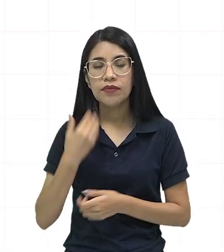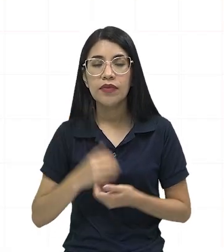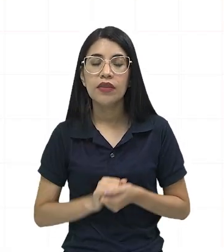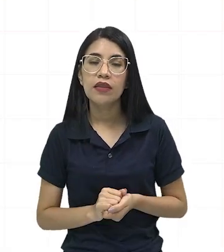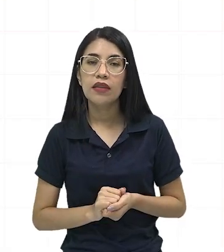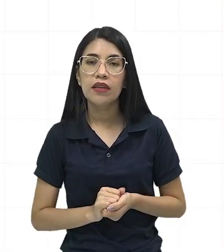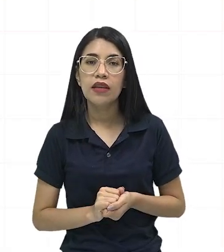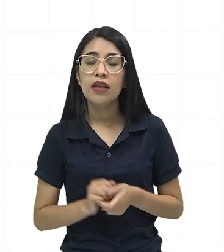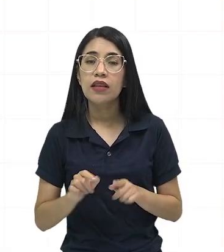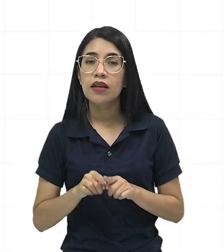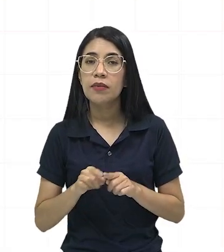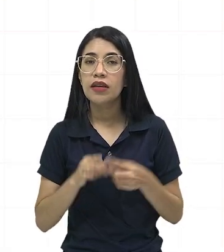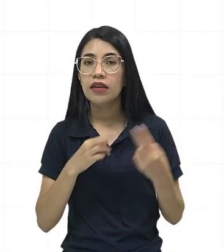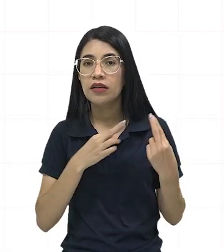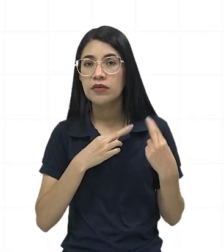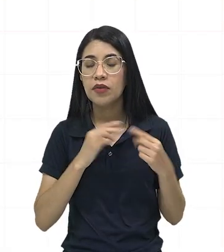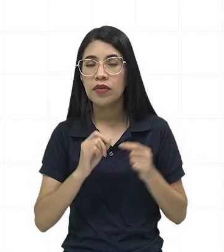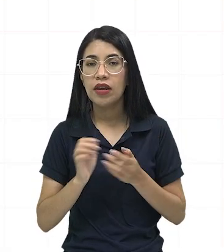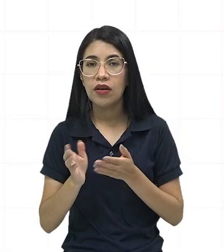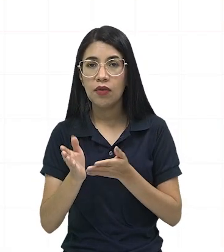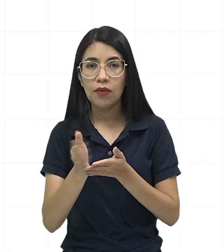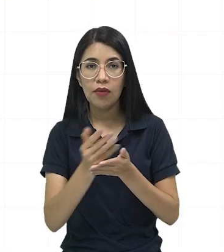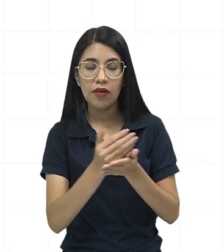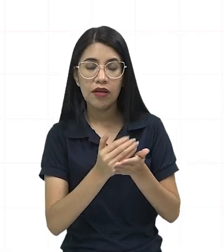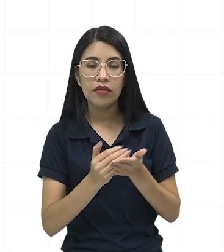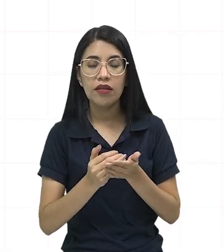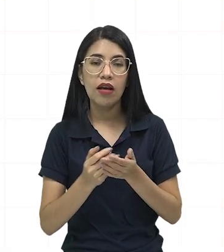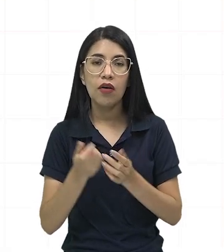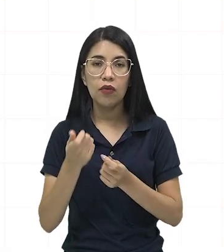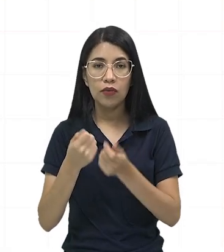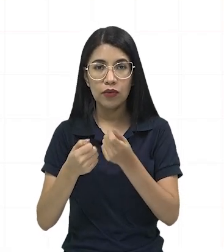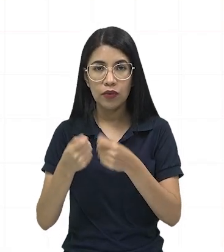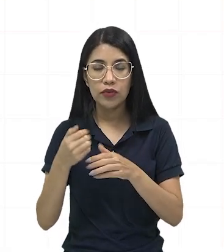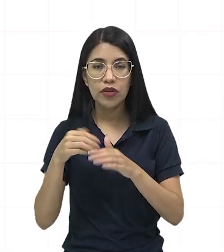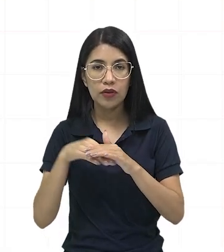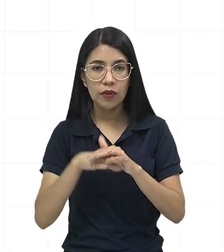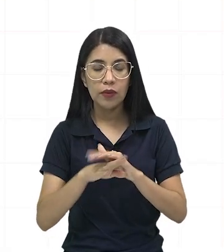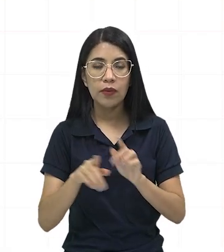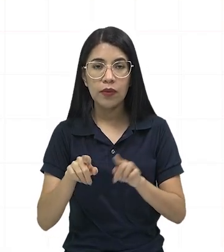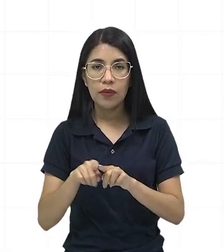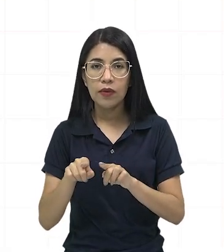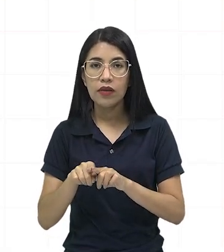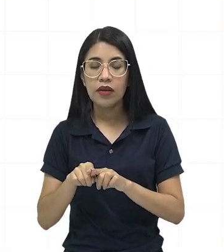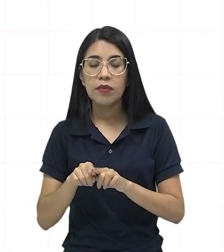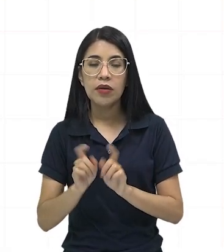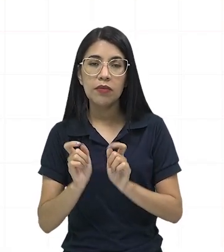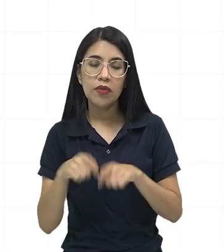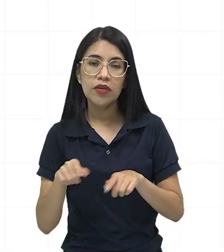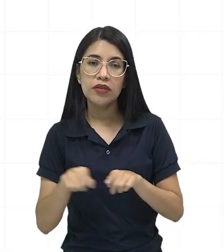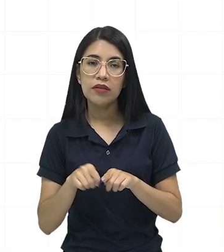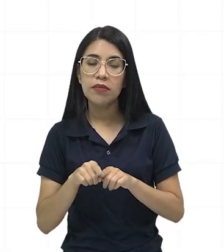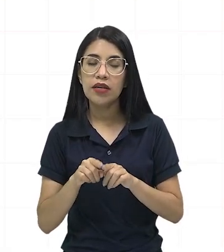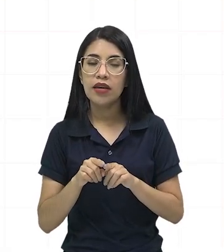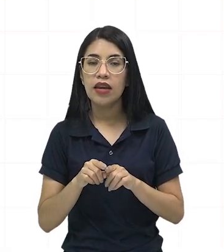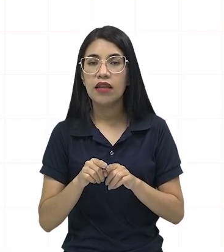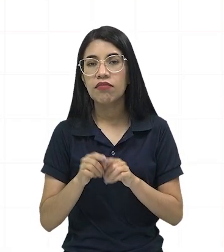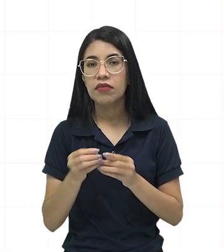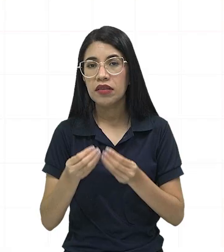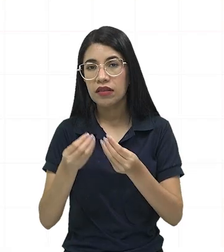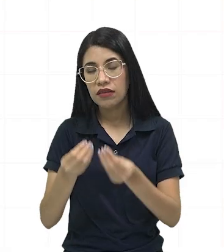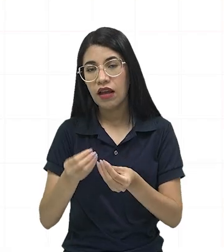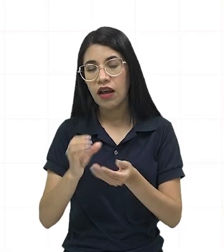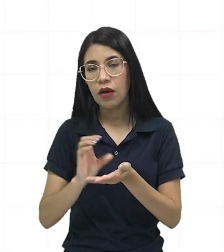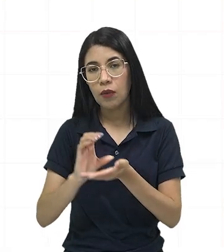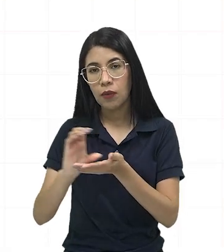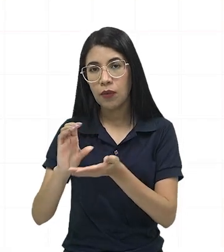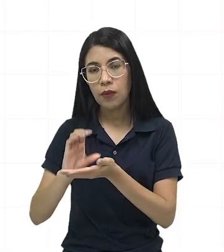ele deveria ser responsável ali pelo tesouro real, né, além de propiciar um crediário ao comércio, à indústria,